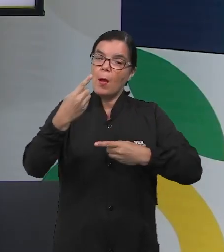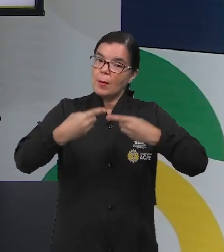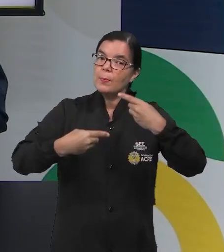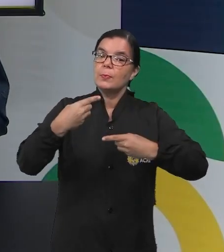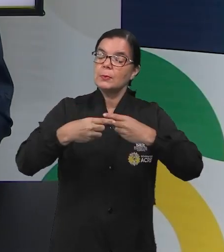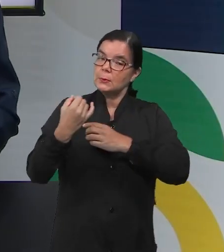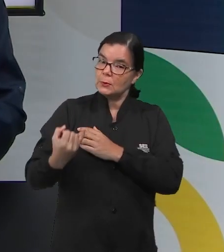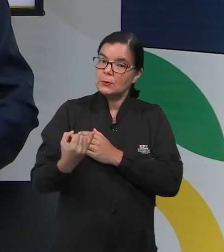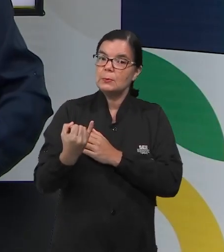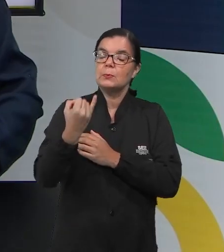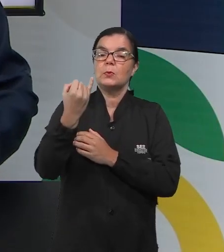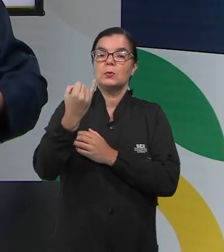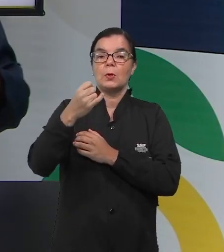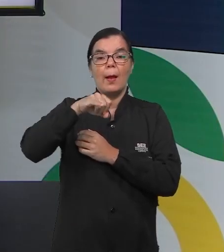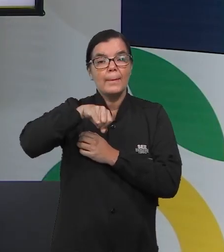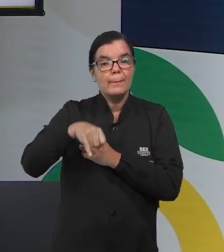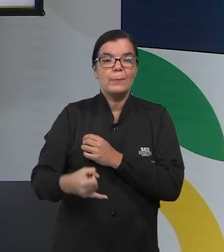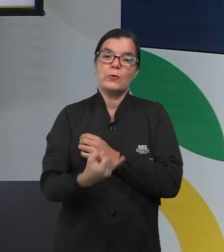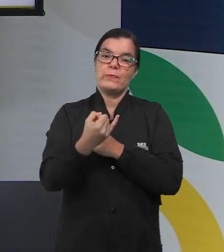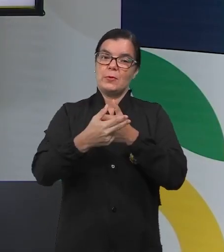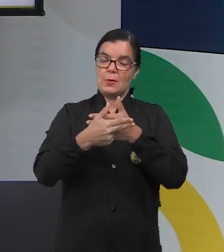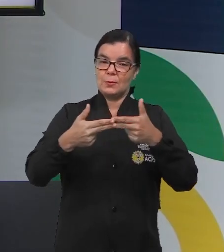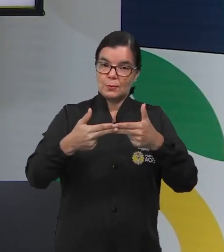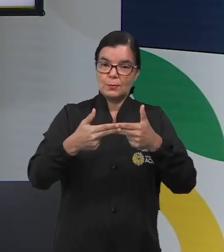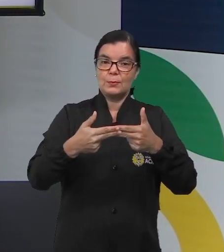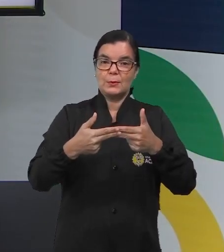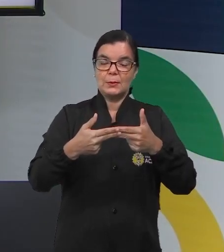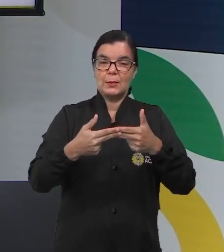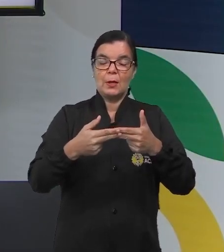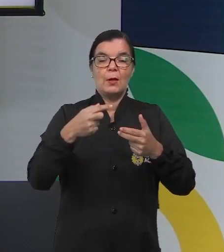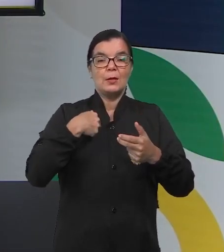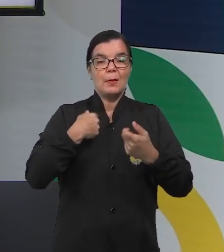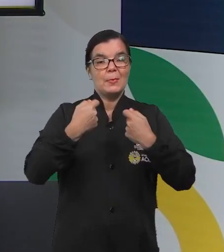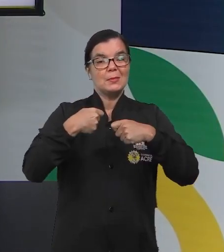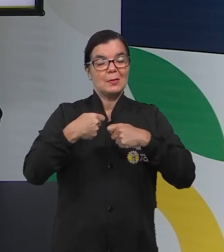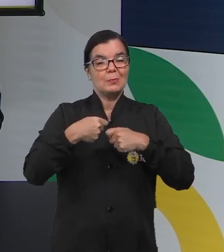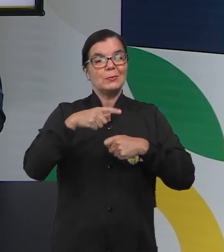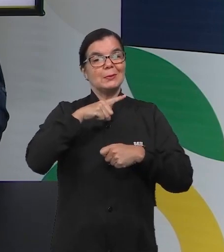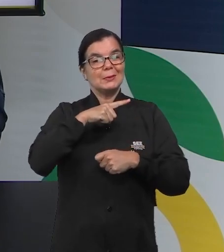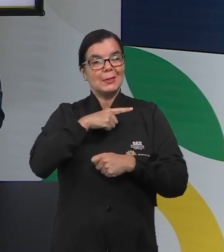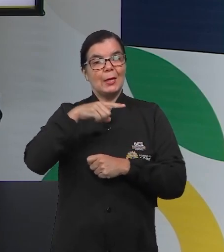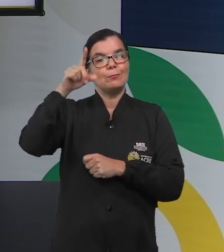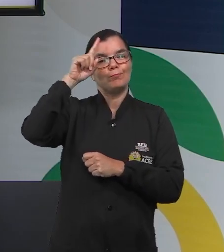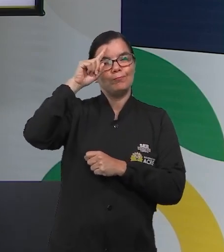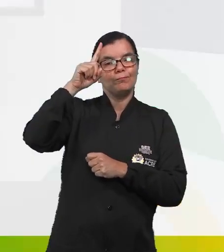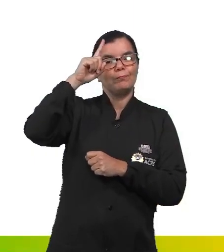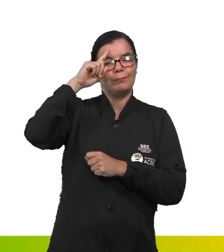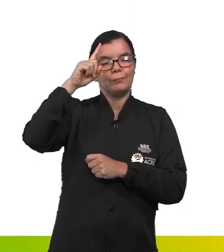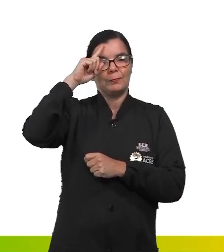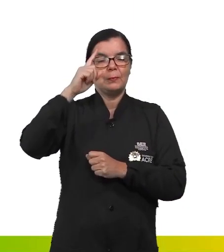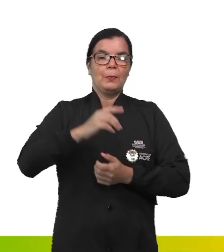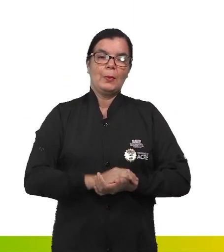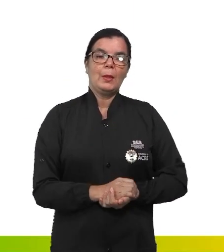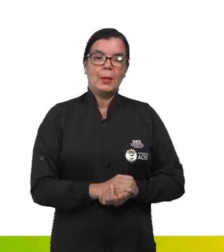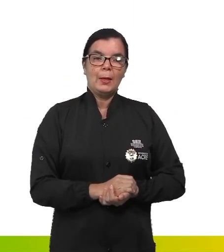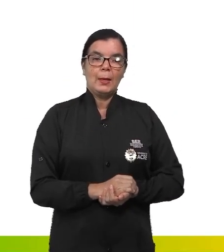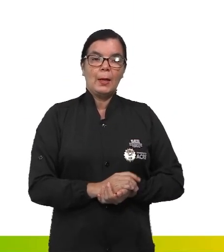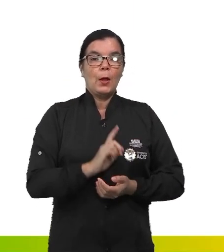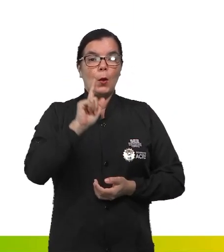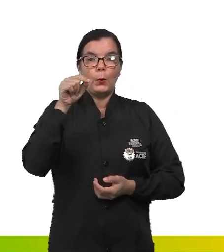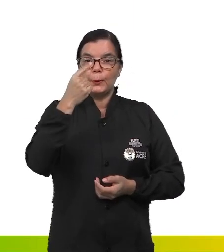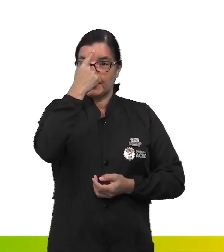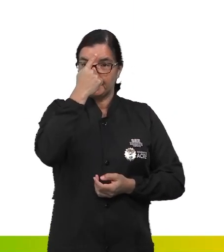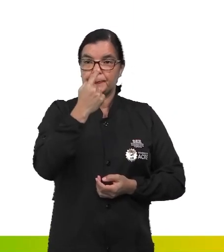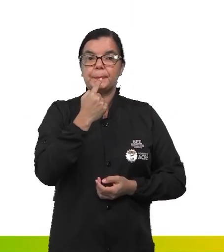bastante importante que nós precisamos adotar no nosso dia a dia, ok? Também, outra